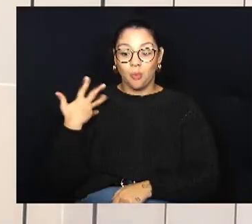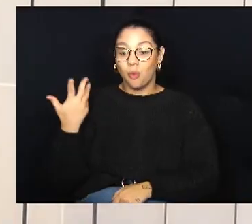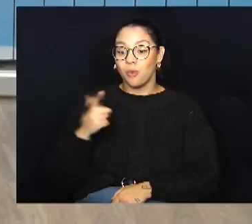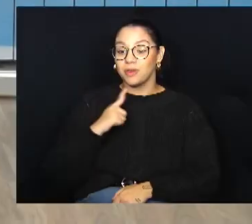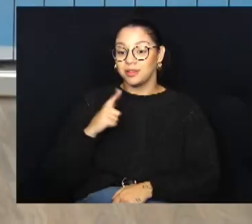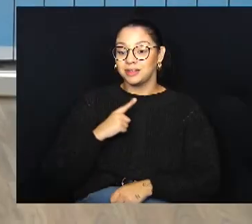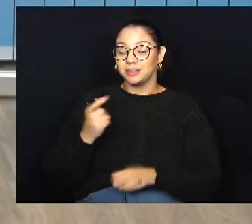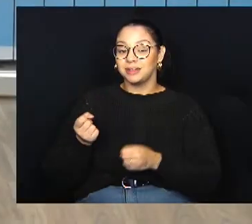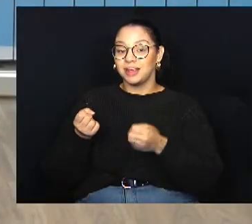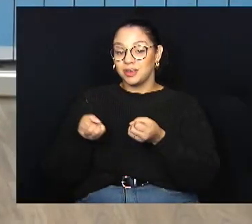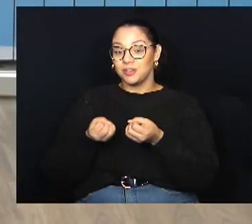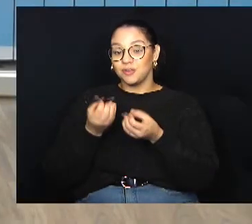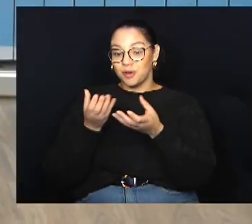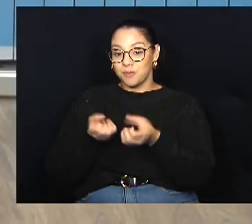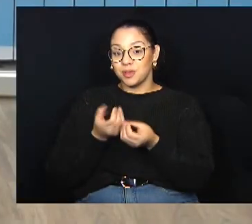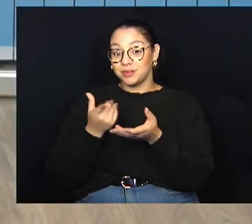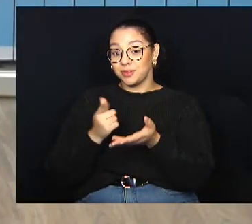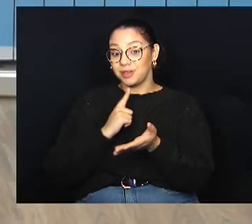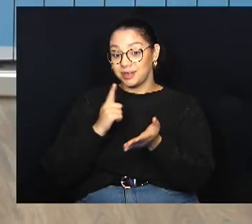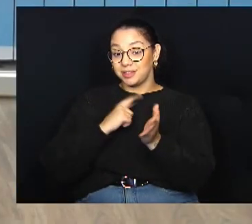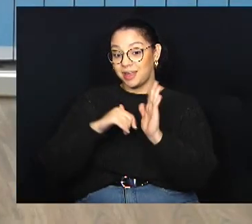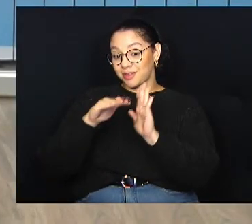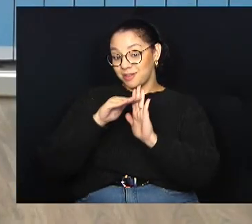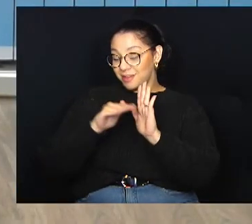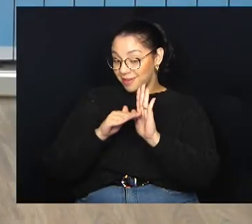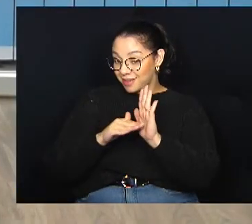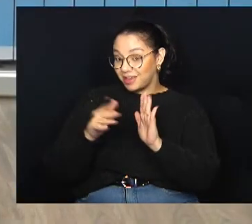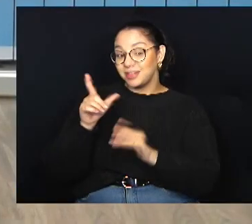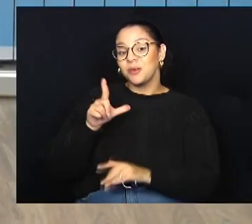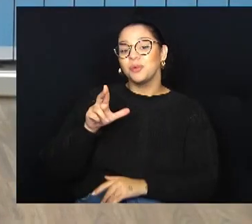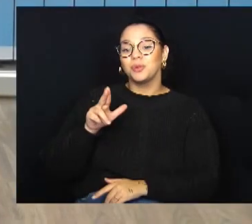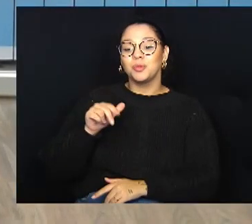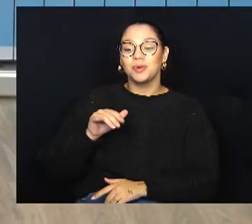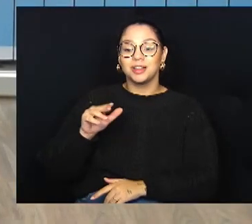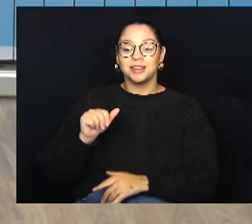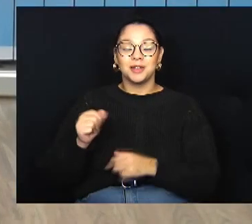informações. Então, Luana, seja bem-vinda e boa tarde.